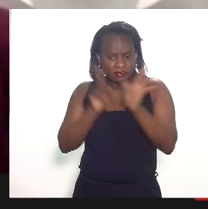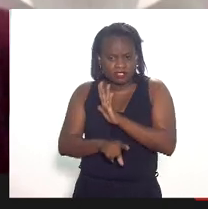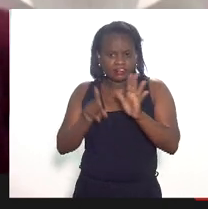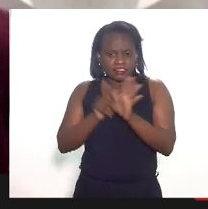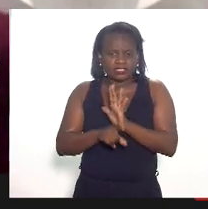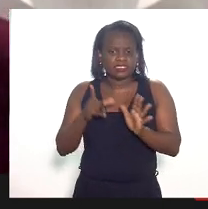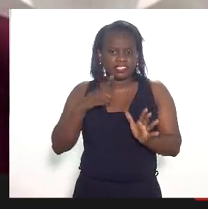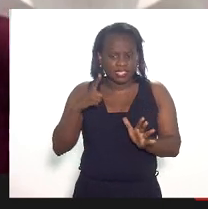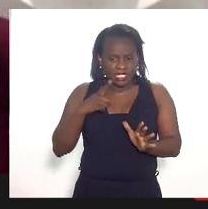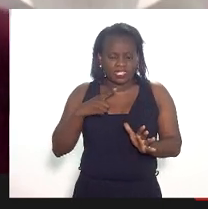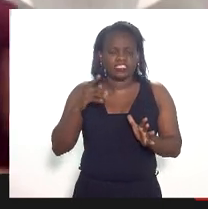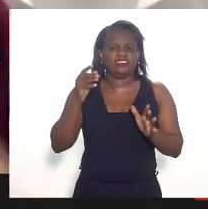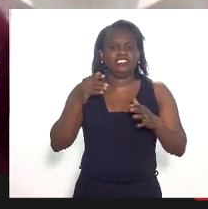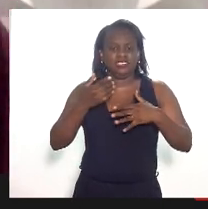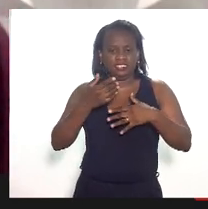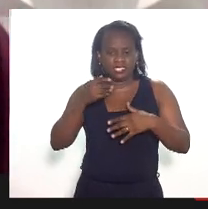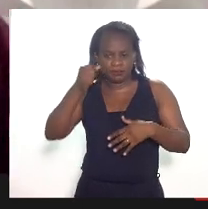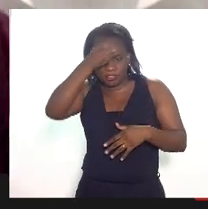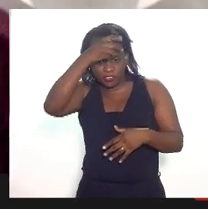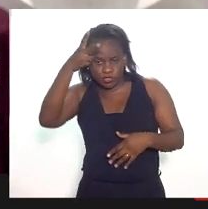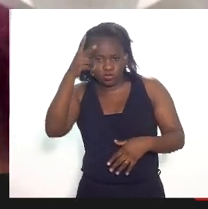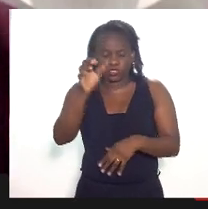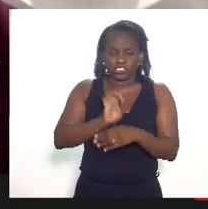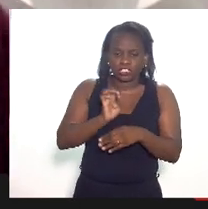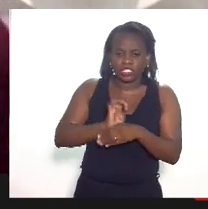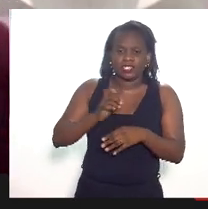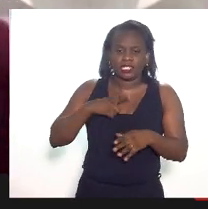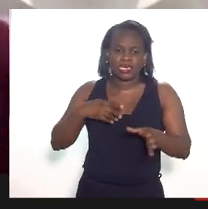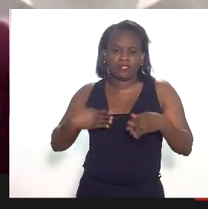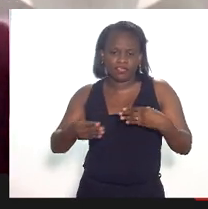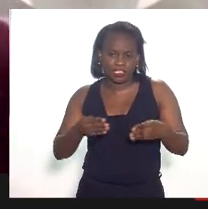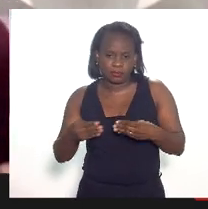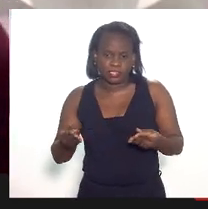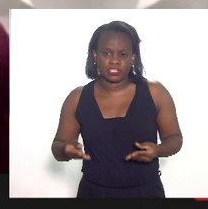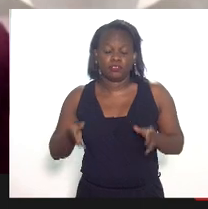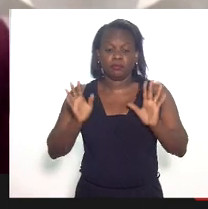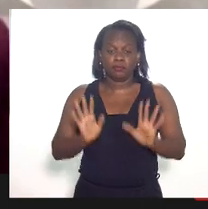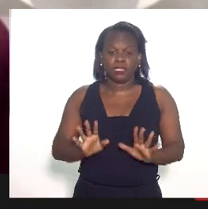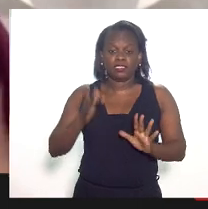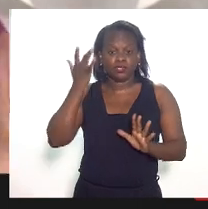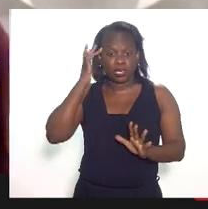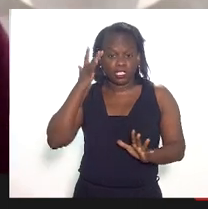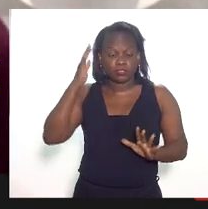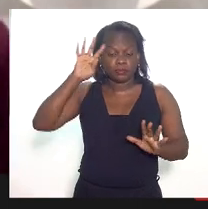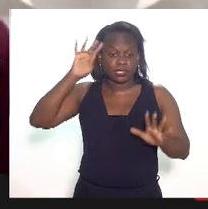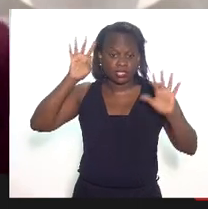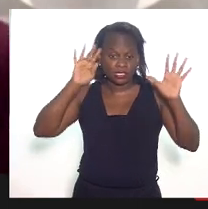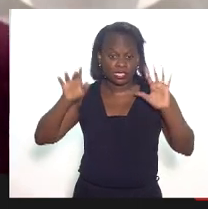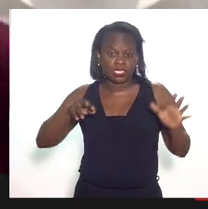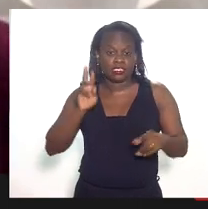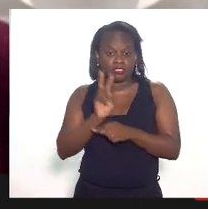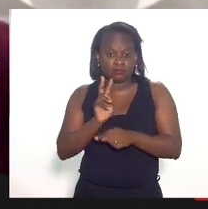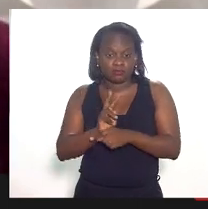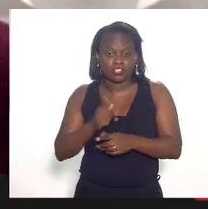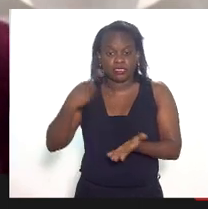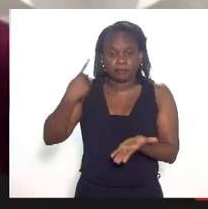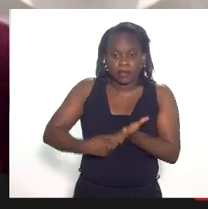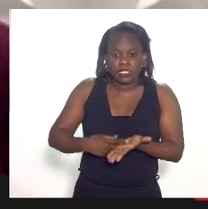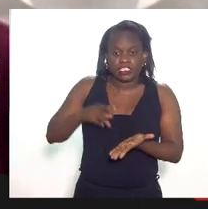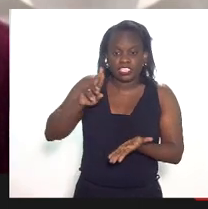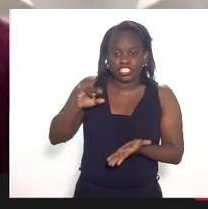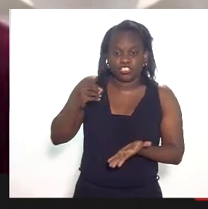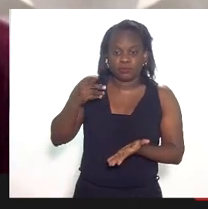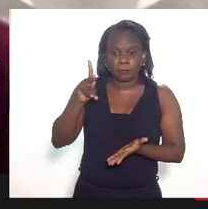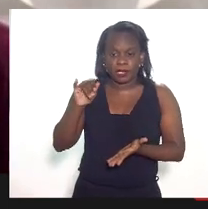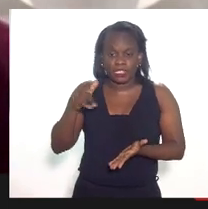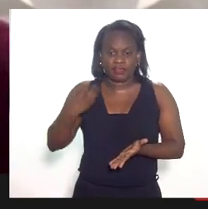há, tanto na cidade quanto no estado, uma flexibilização. Mas eu acho que pensar no que representa esse Pacto Rio pela